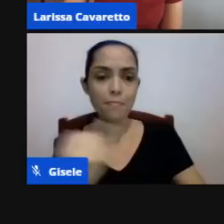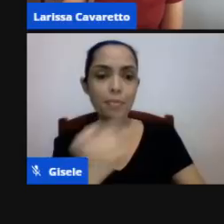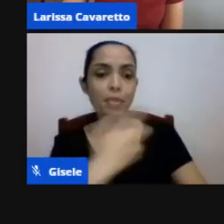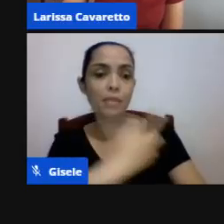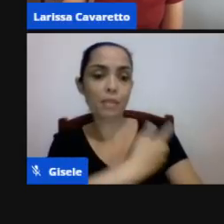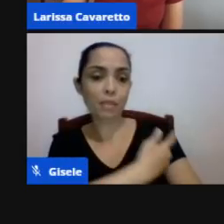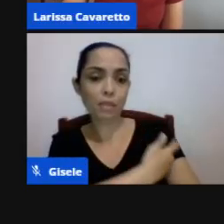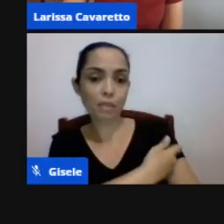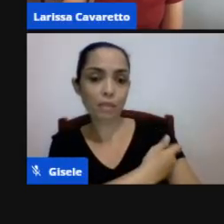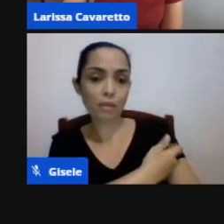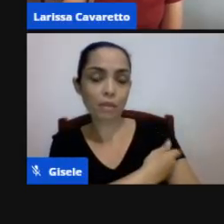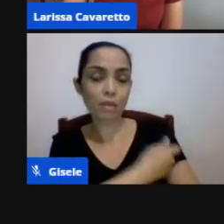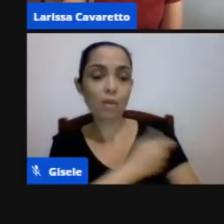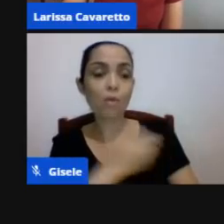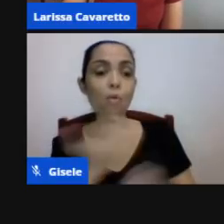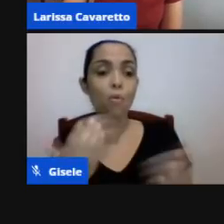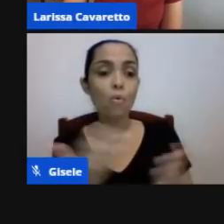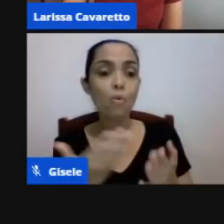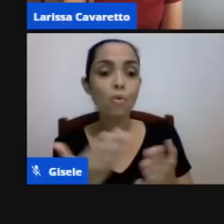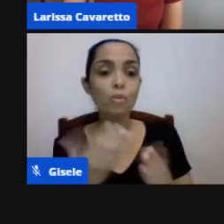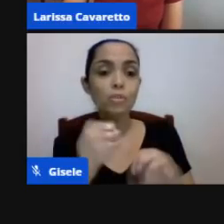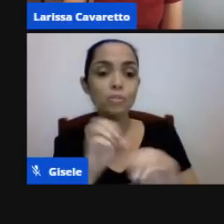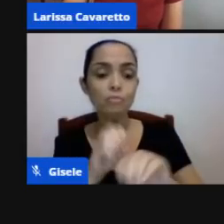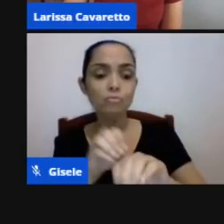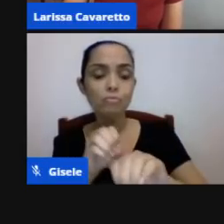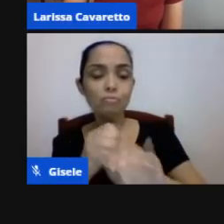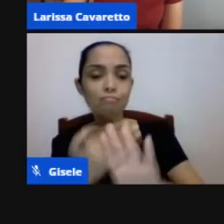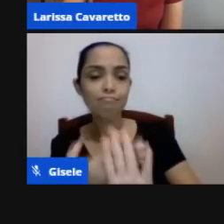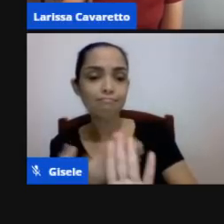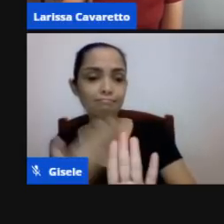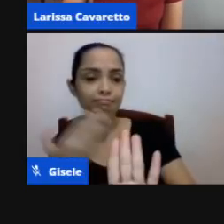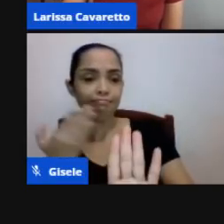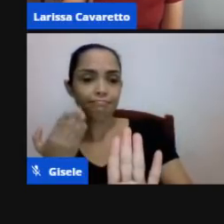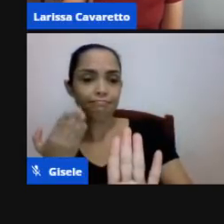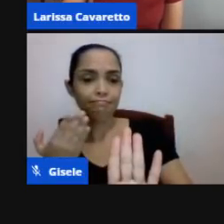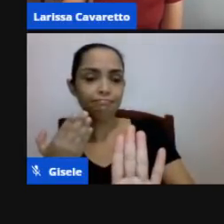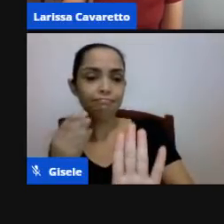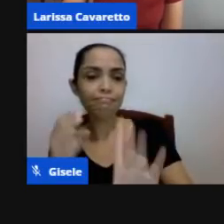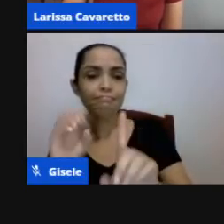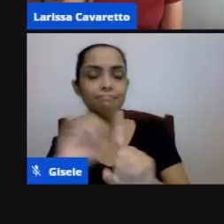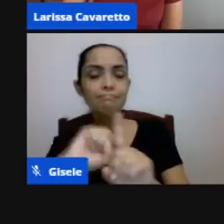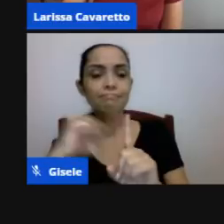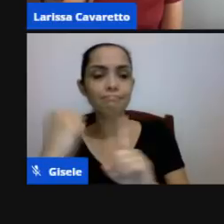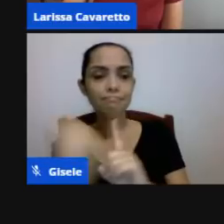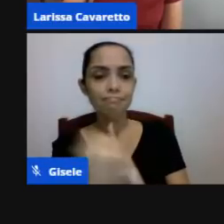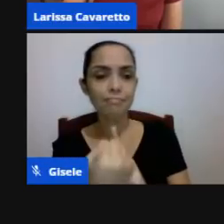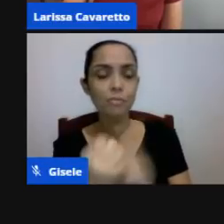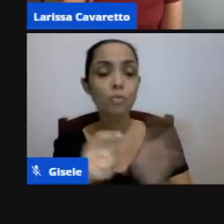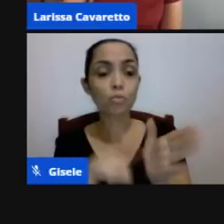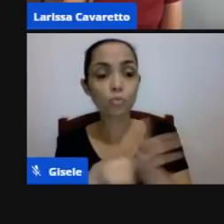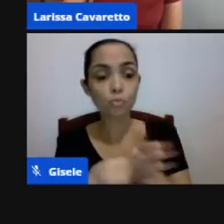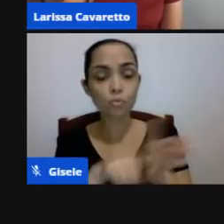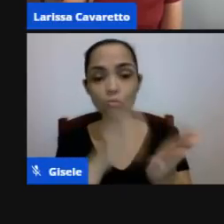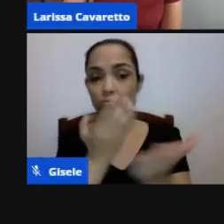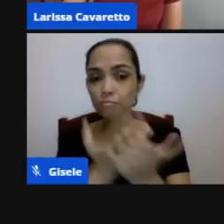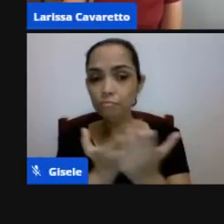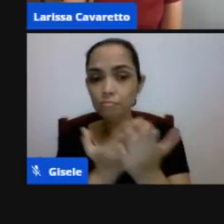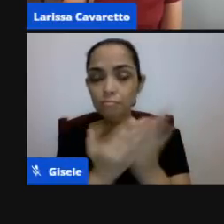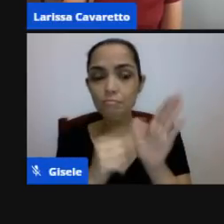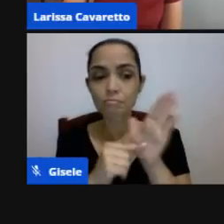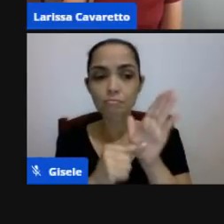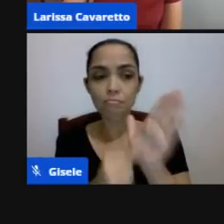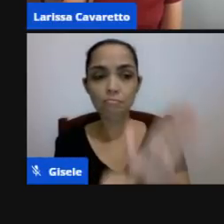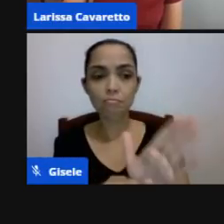vacinação, agora a gente vai falar um pouquinho sobre o distanciamento social. Os estudos eles têm mostrado, como vocês viram quando eu mostrei sobre